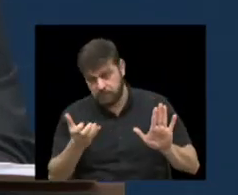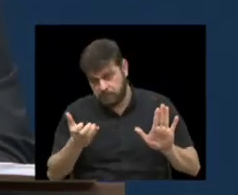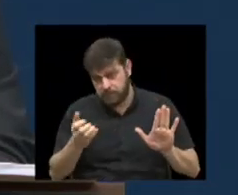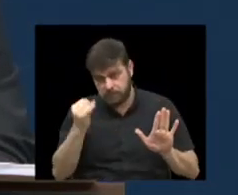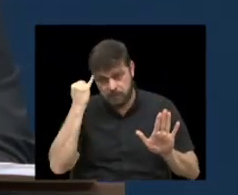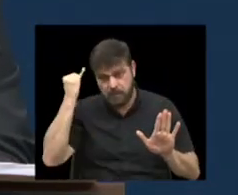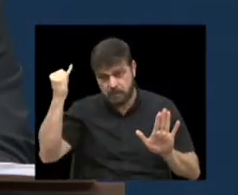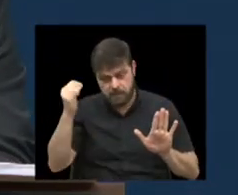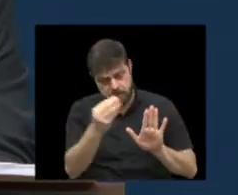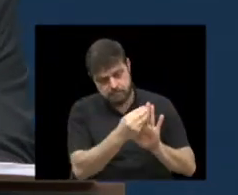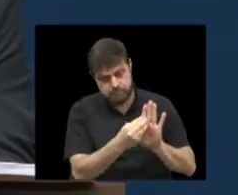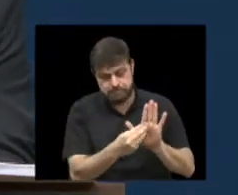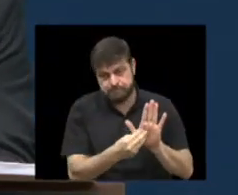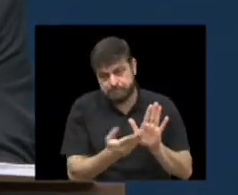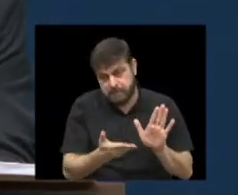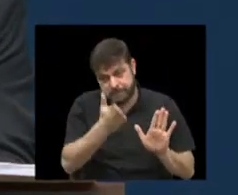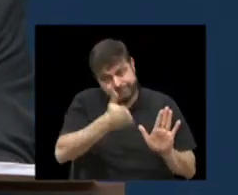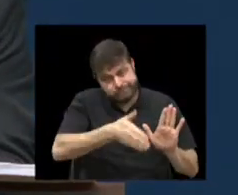tem um amplo...